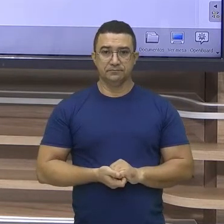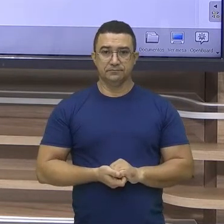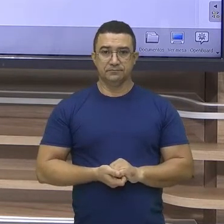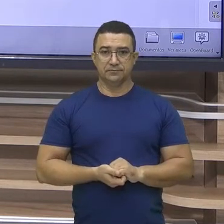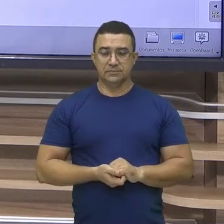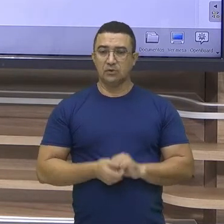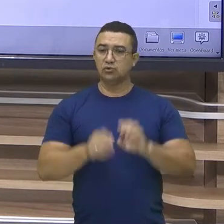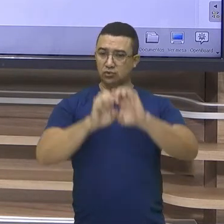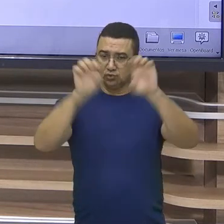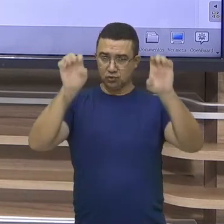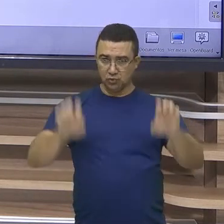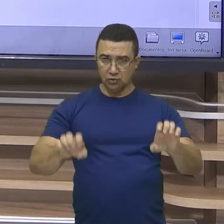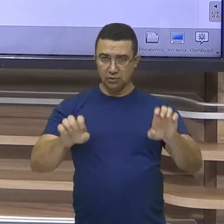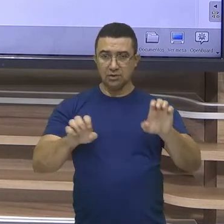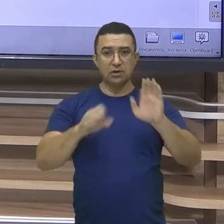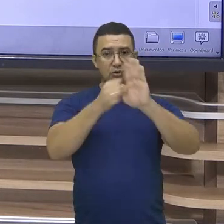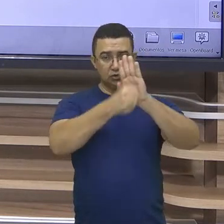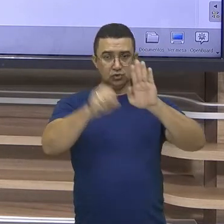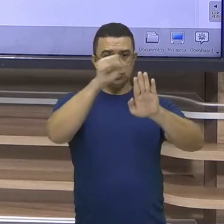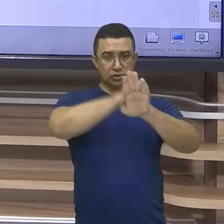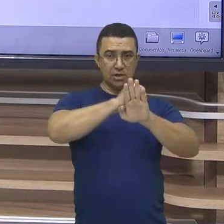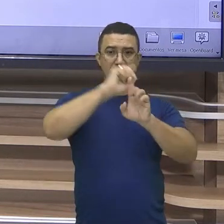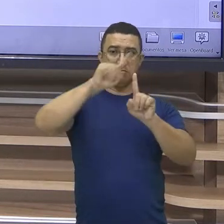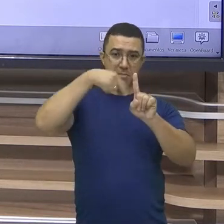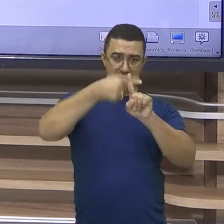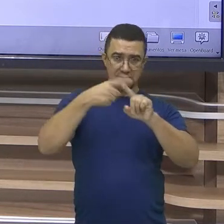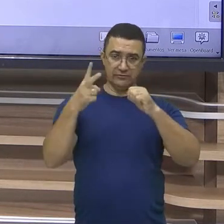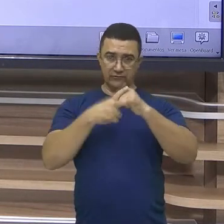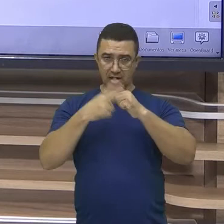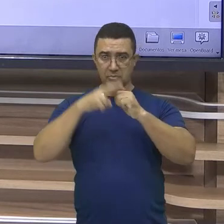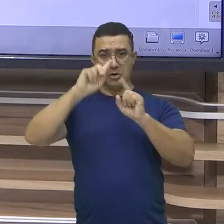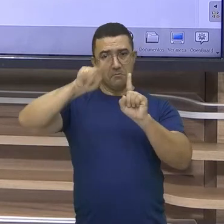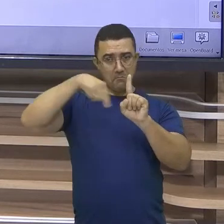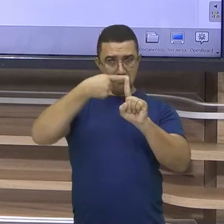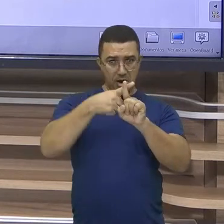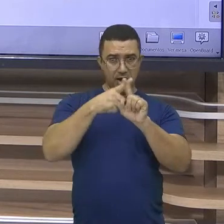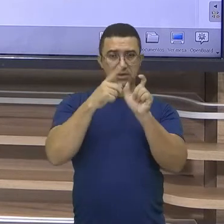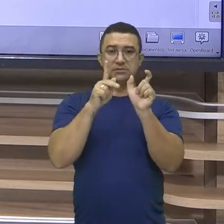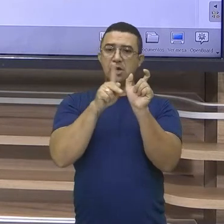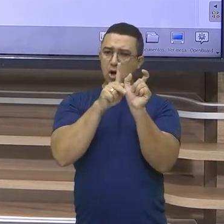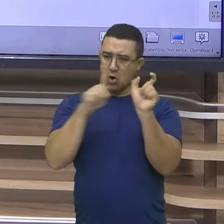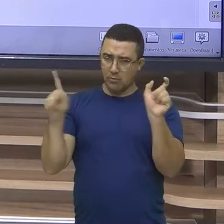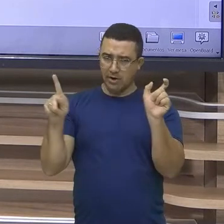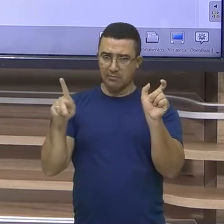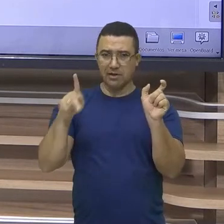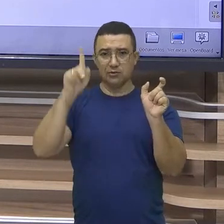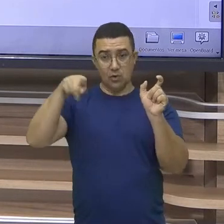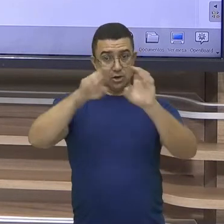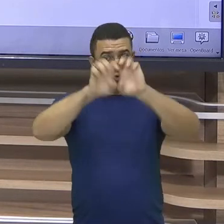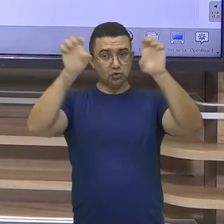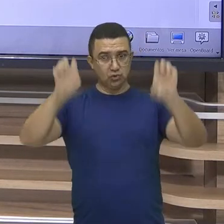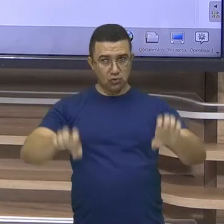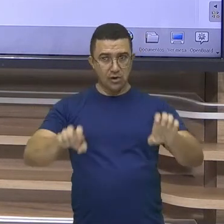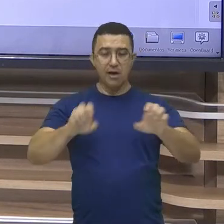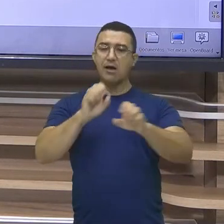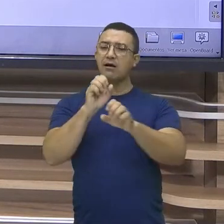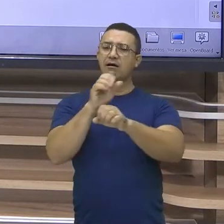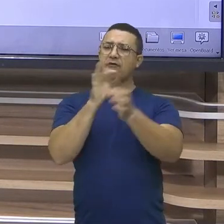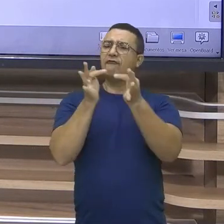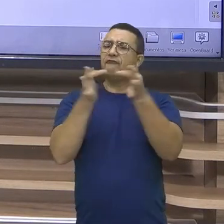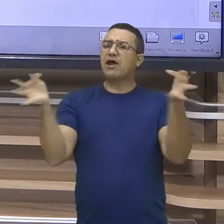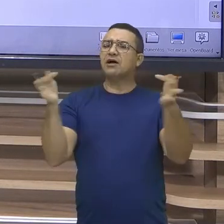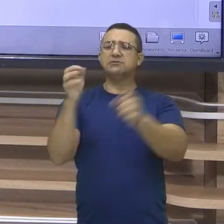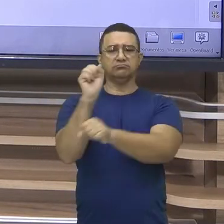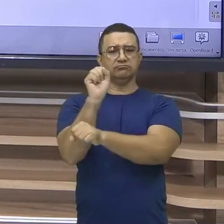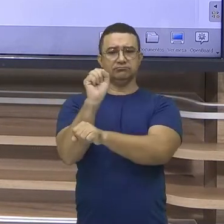estrutura, sujeito, né, mais verbo, mais complemento, tá? Então, via de regra, essa é a estrutura das frases afirmativas. Com o